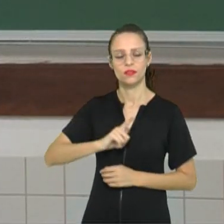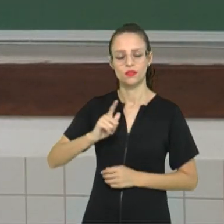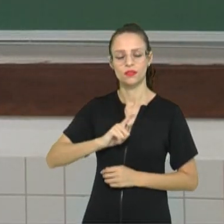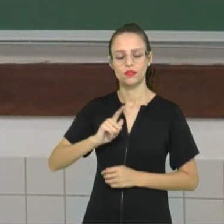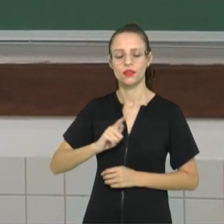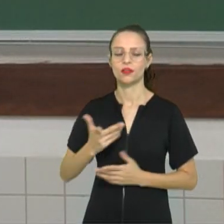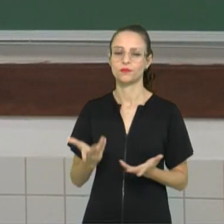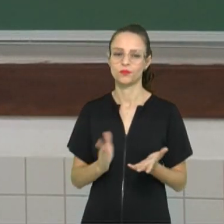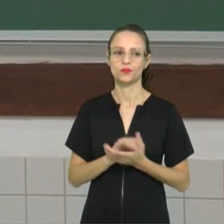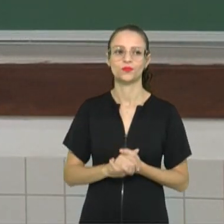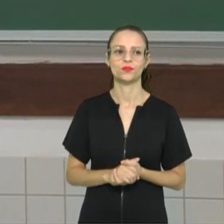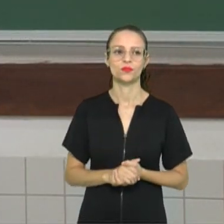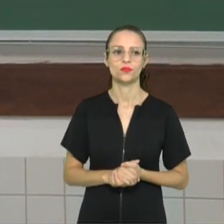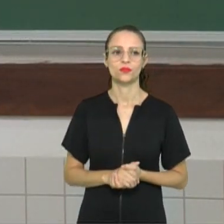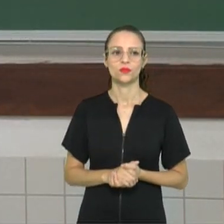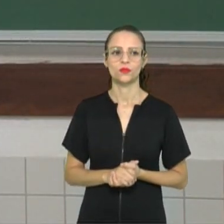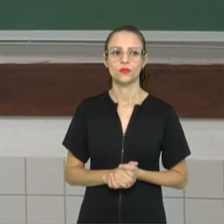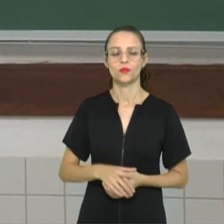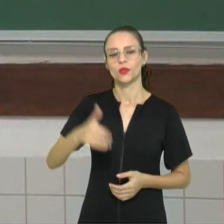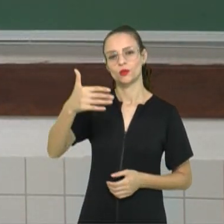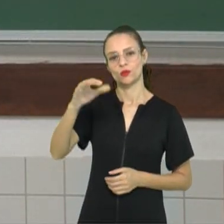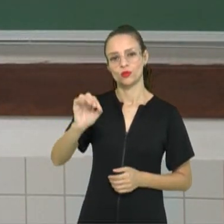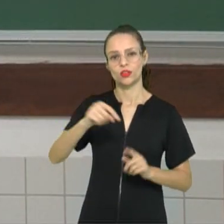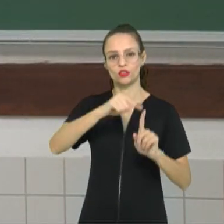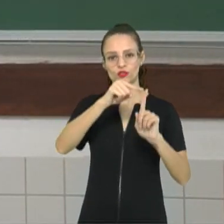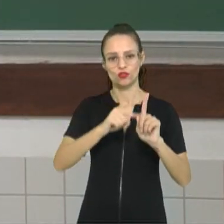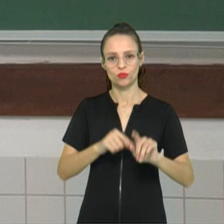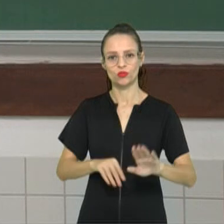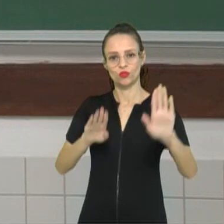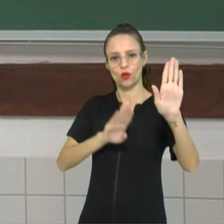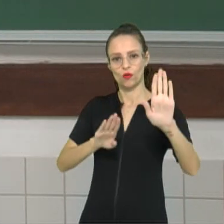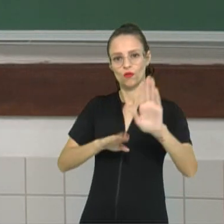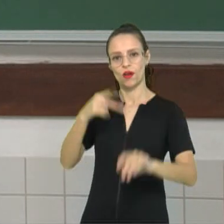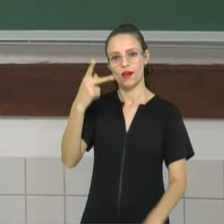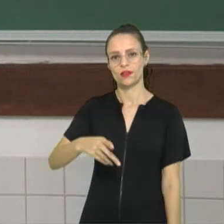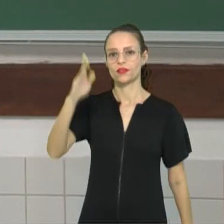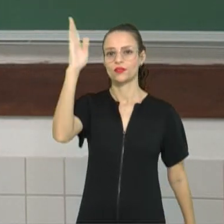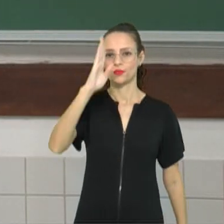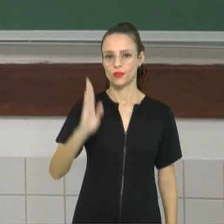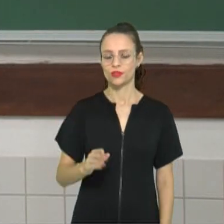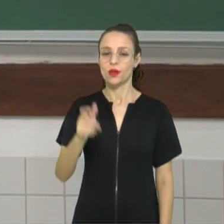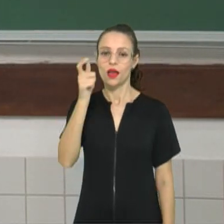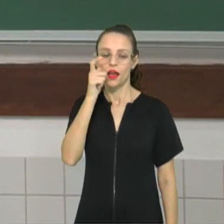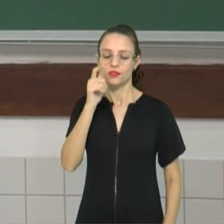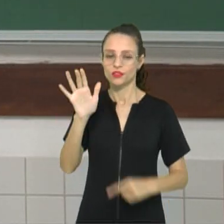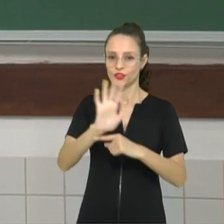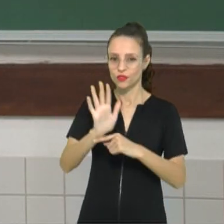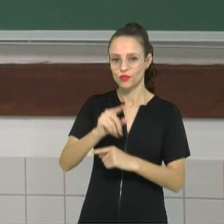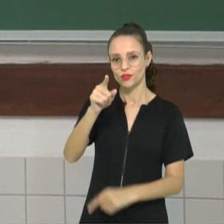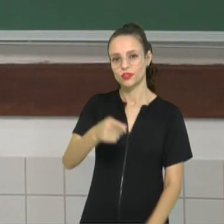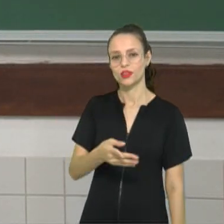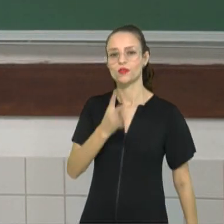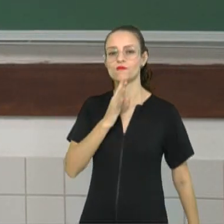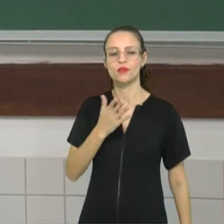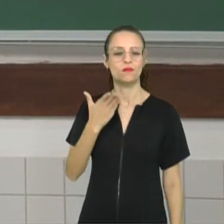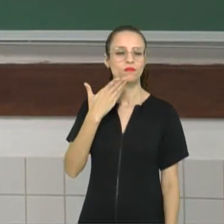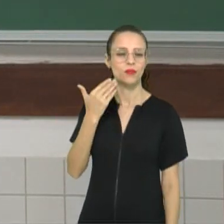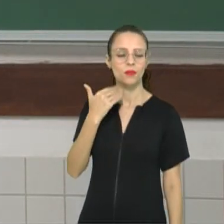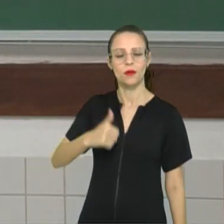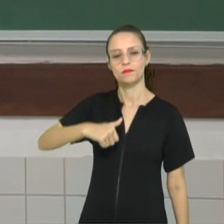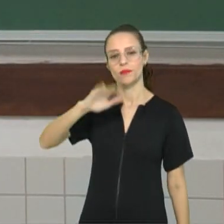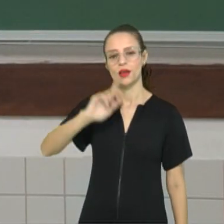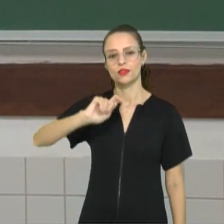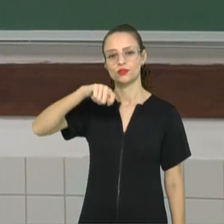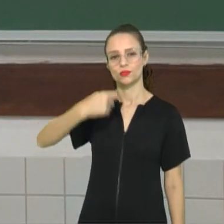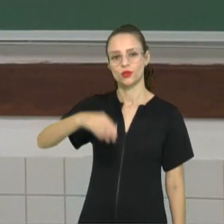entre a modalidade, né? E os 10 estilos de Kung Fu existentes no Brasil, né? Então, são vários estilos. Assista os vídeos que você vai conhecer e aprofundar ainda mais